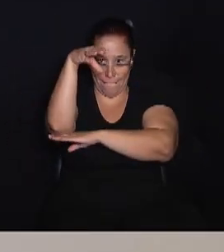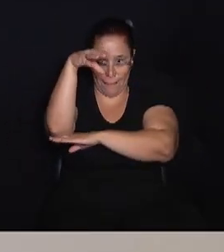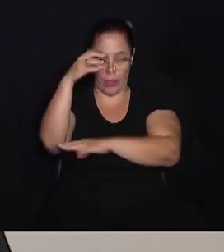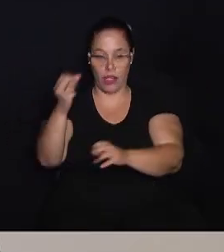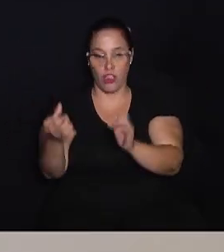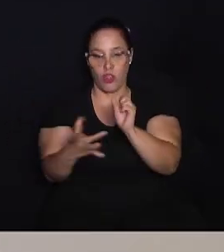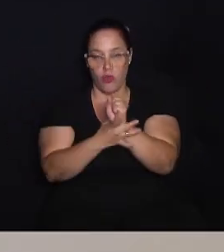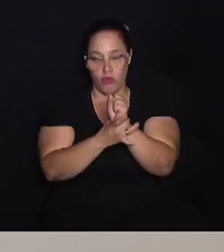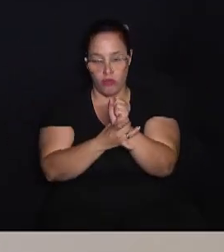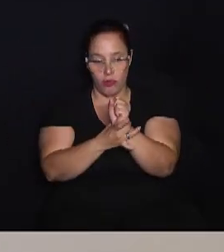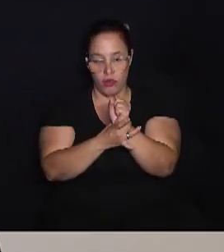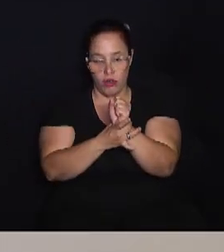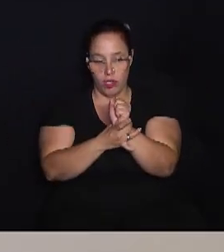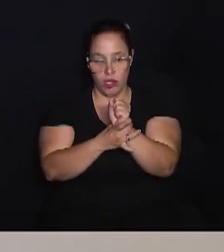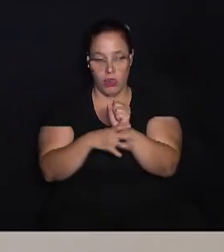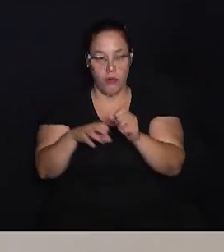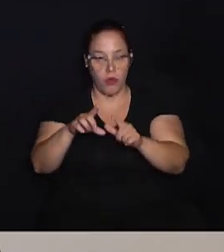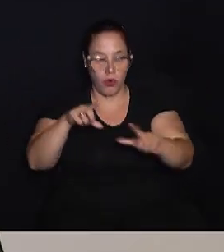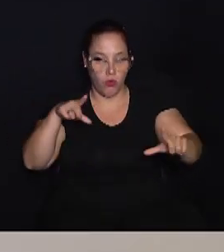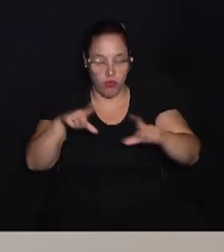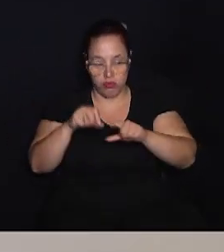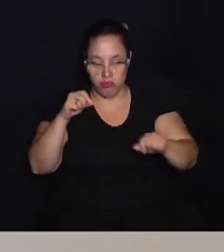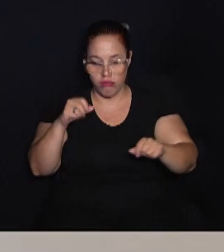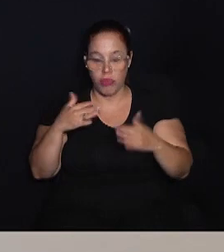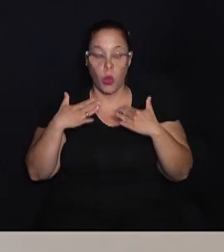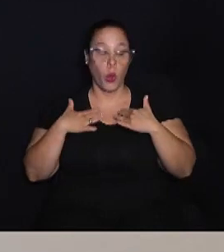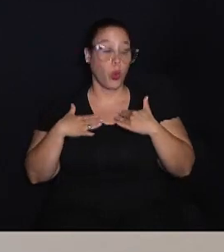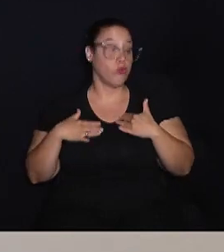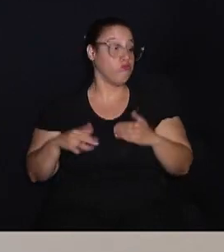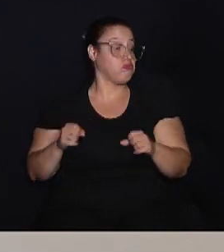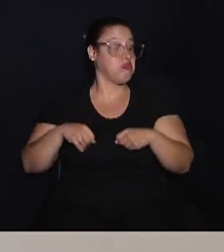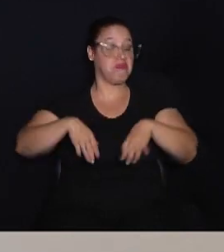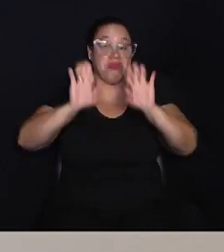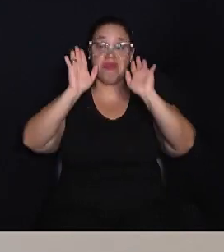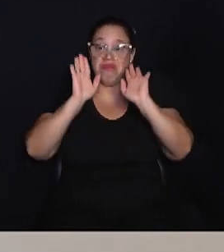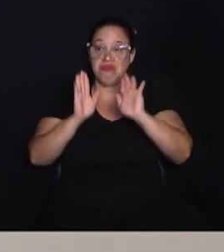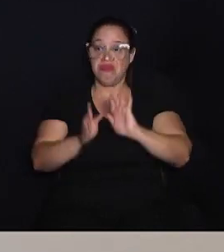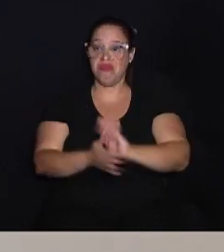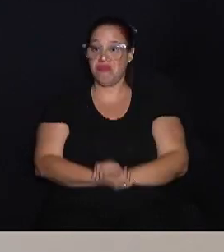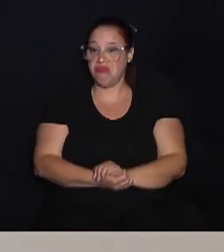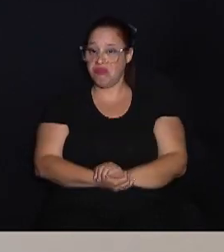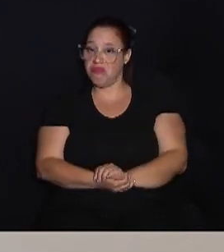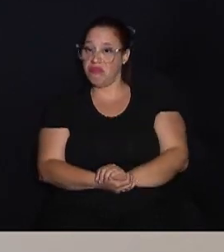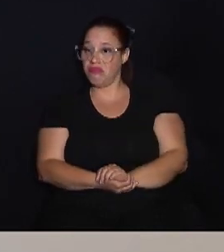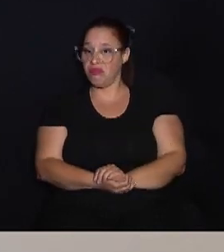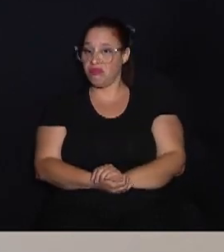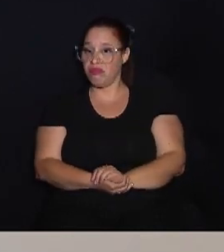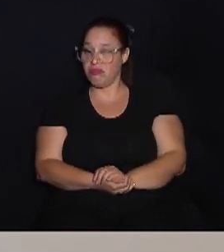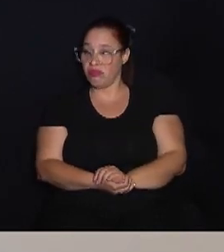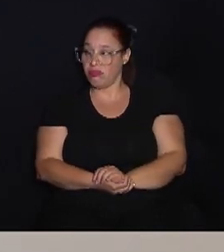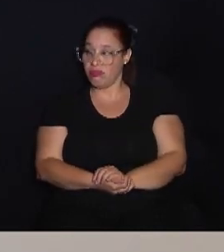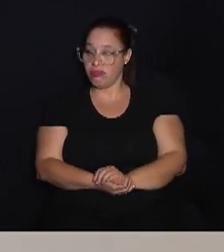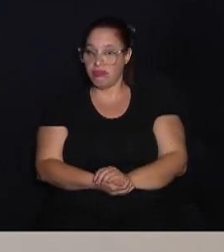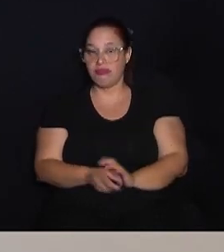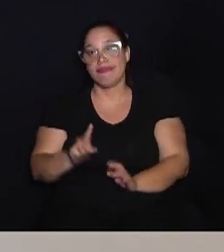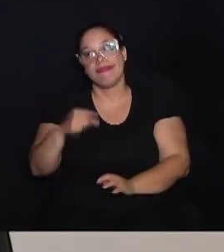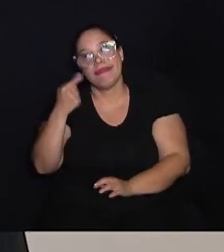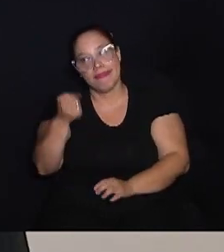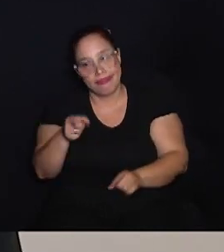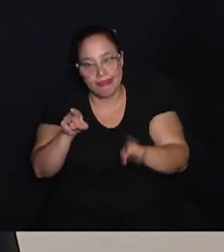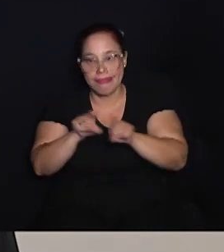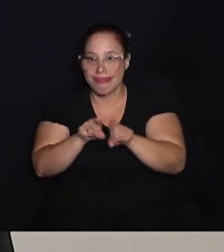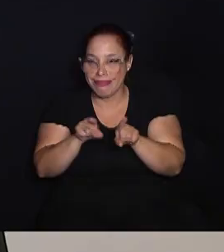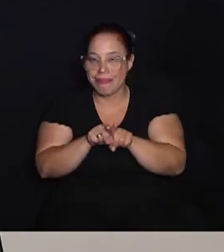é lambrado é seguro né tem a baia ali pros Pets não fugir e você fica tranquila você solta ele numa hora de lazer